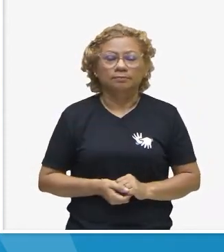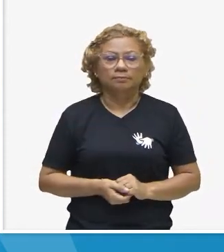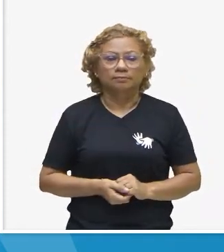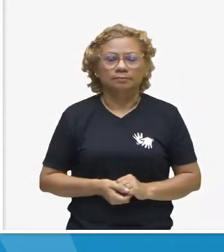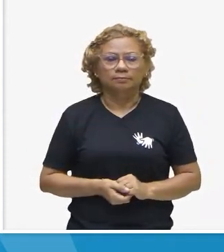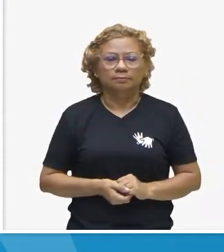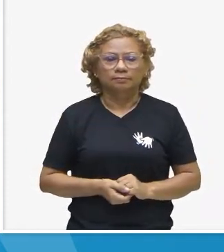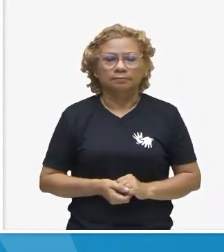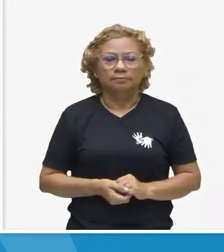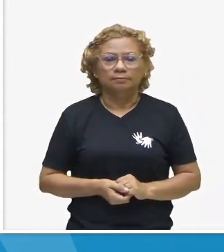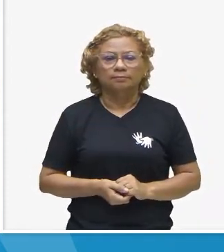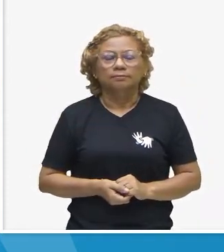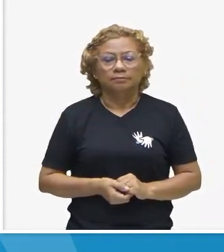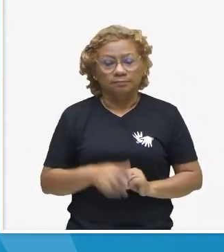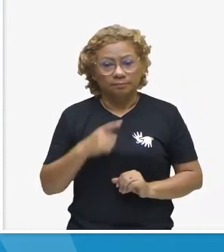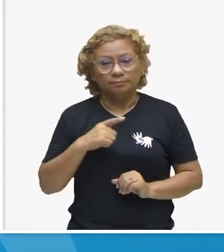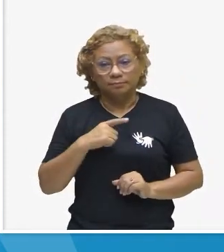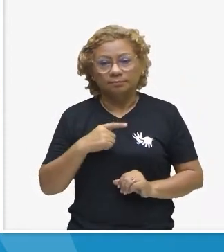de um lado para o outro.